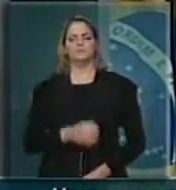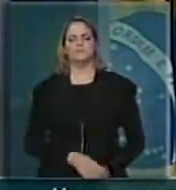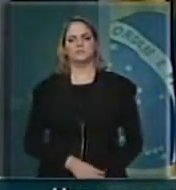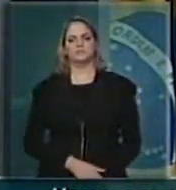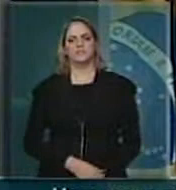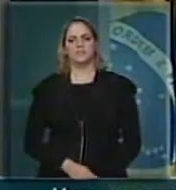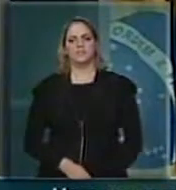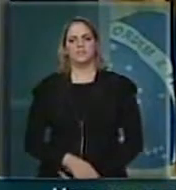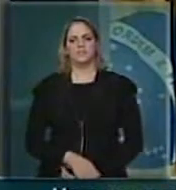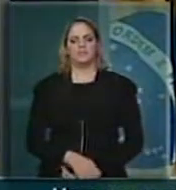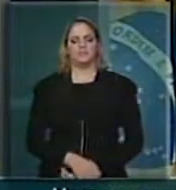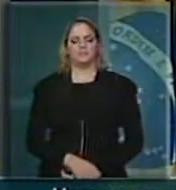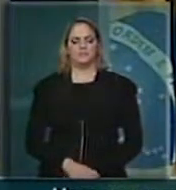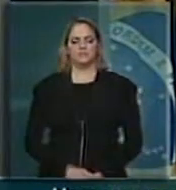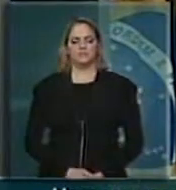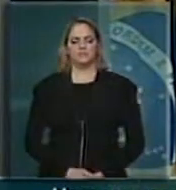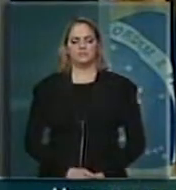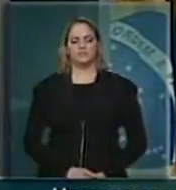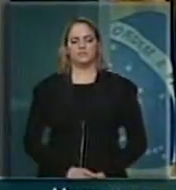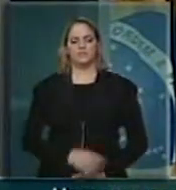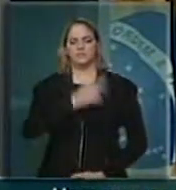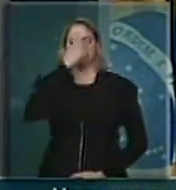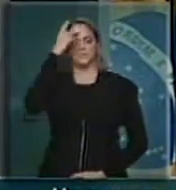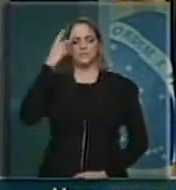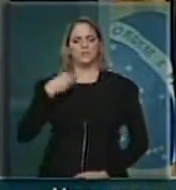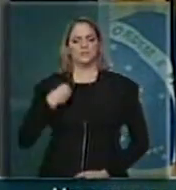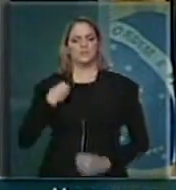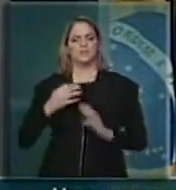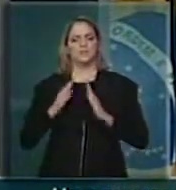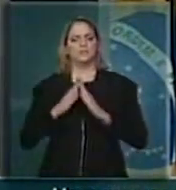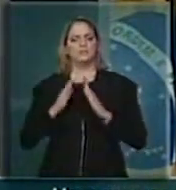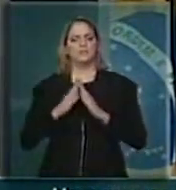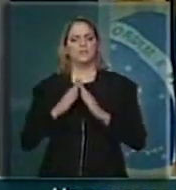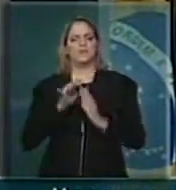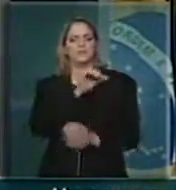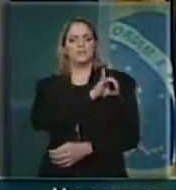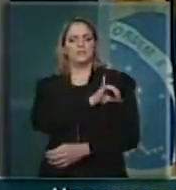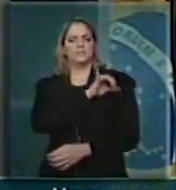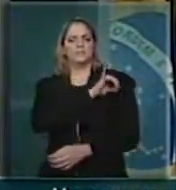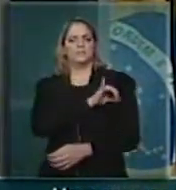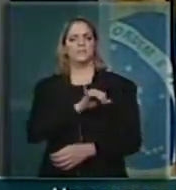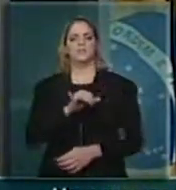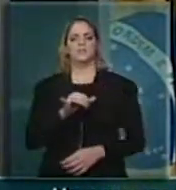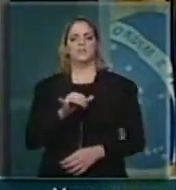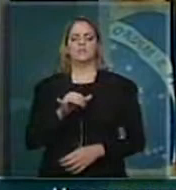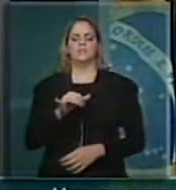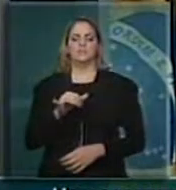qual o trabalhador do estado do Rio de Janeiro, o trabalhador fluminense, o trabalhador carioca,